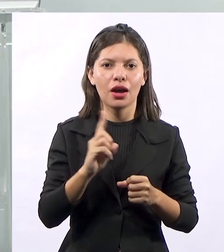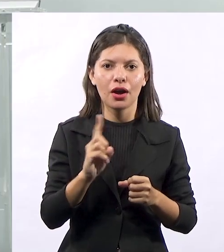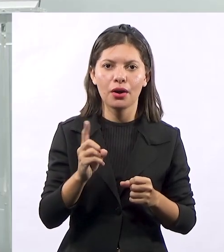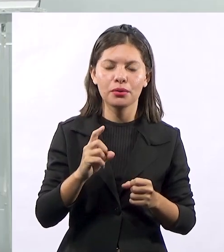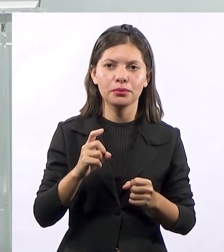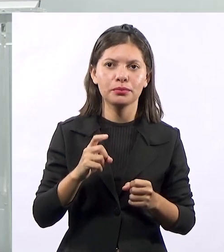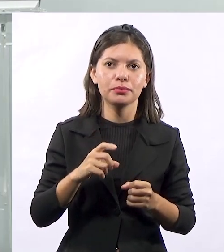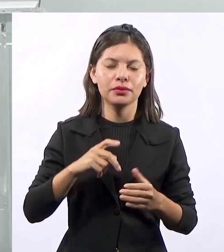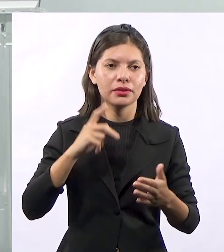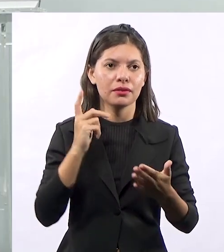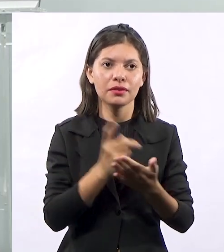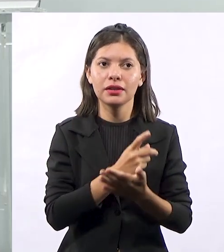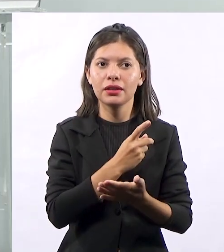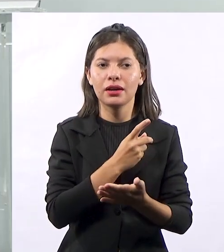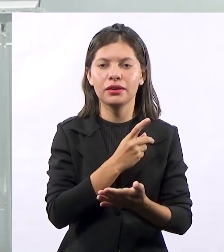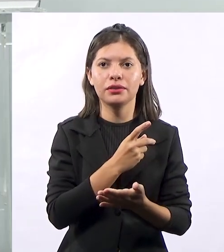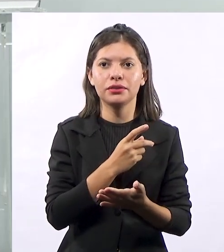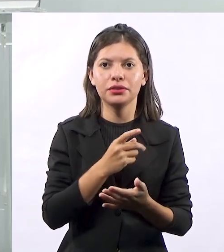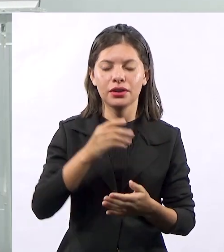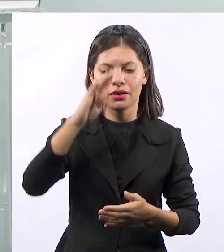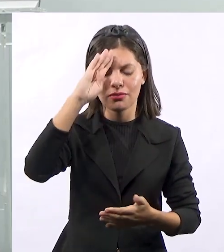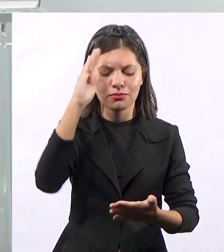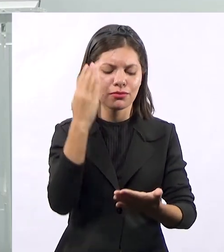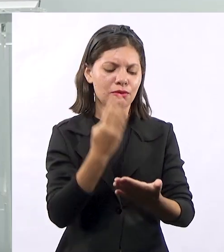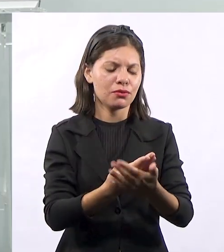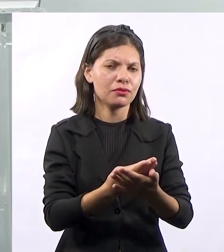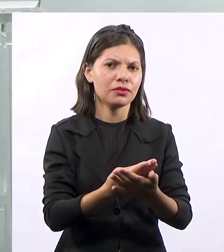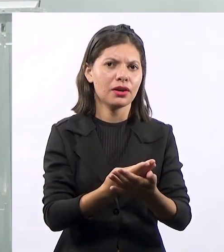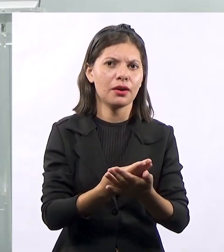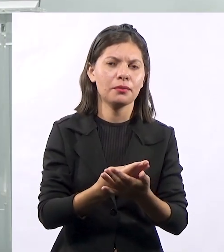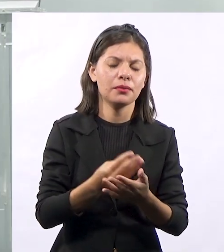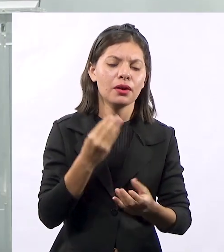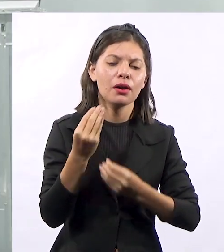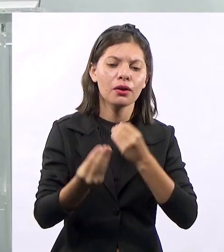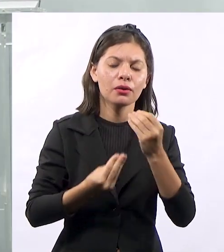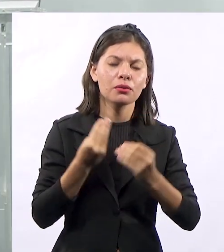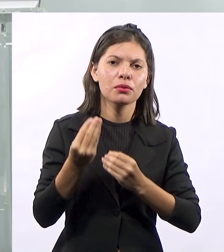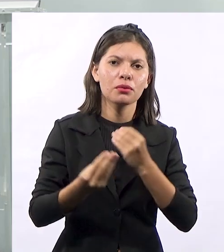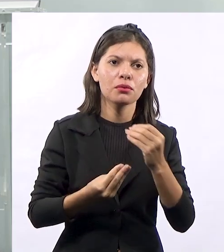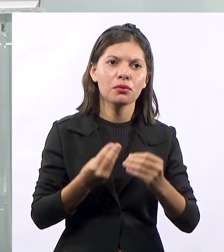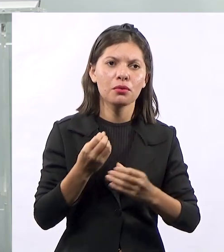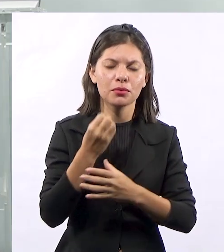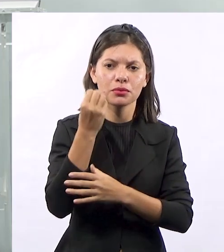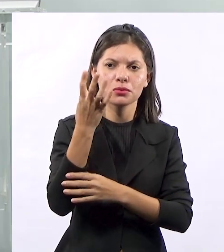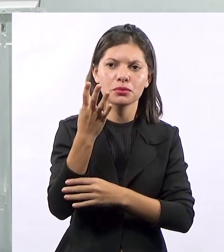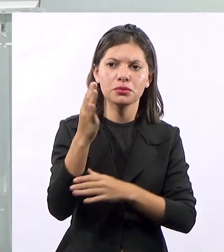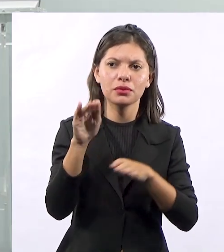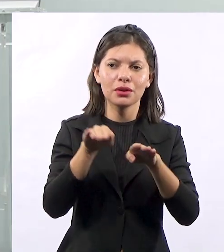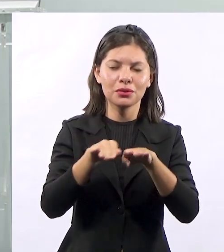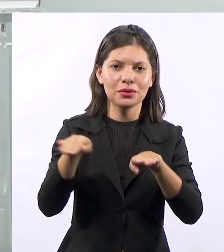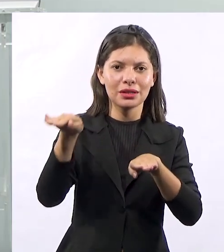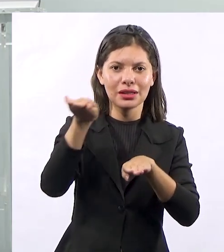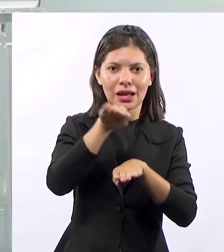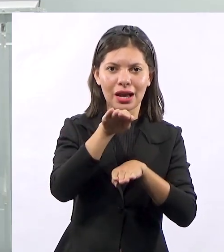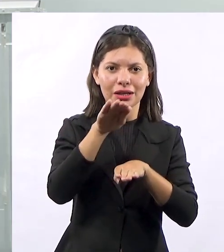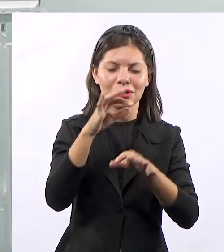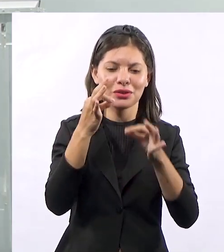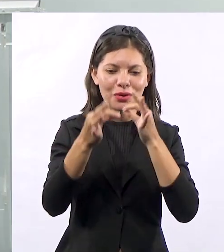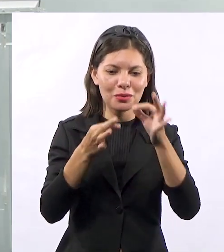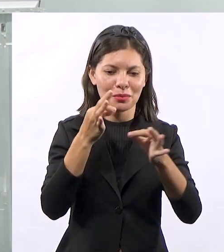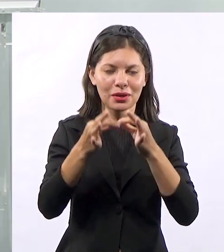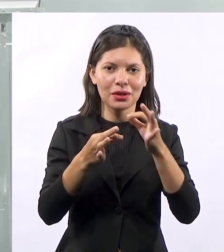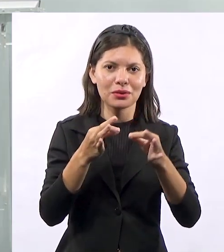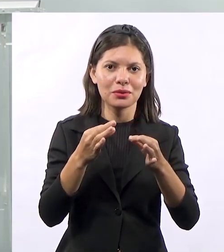ter credibilidade, tem que ter confiança. E esse daqui, como construir a autoridade do argumento, vai ficar para o nosso